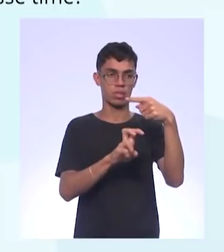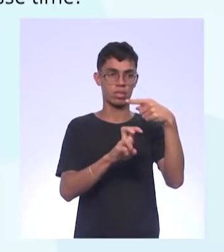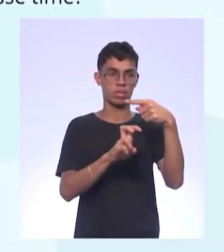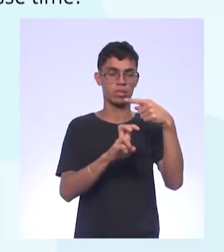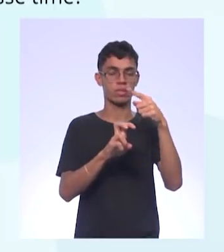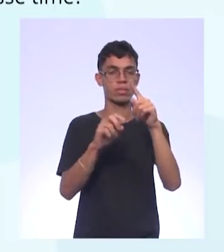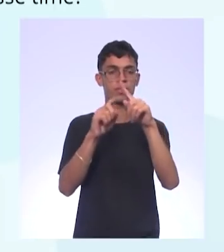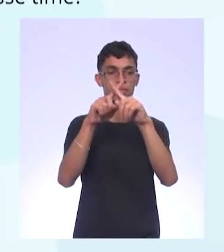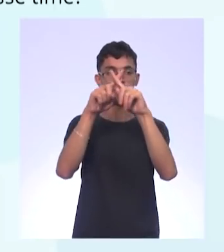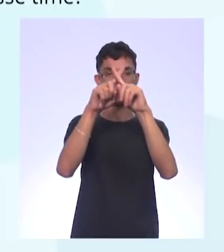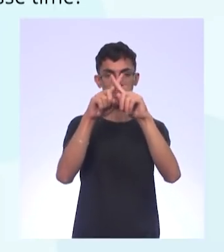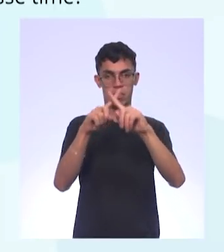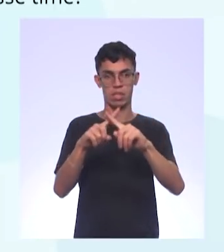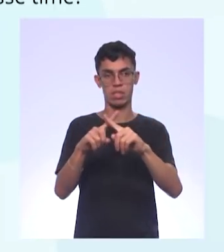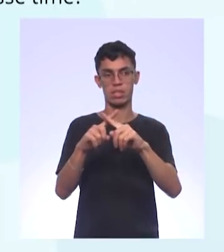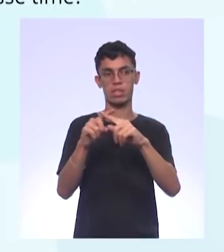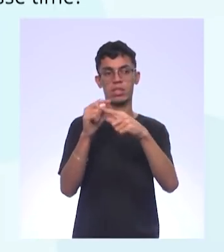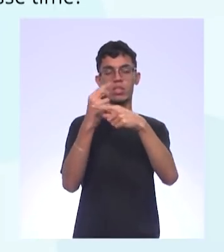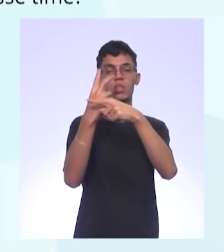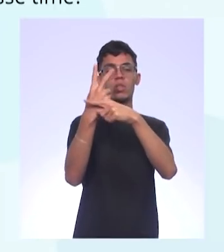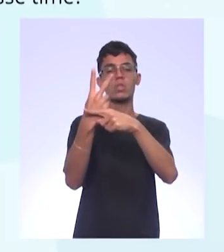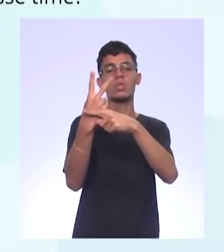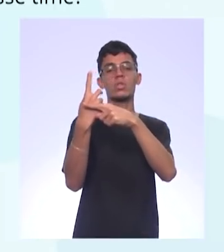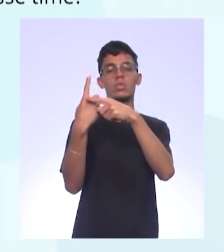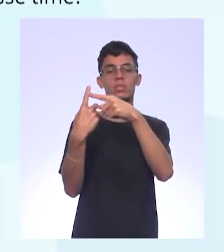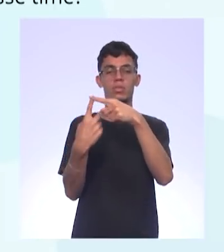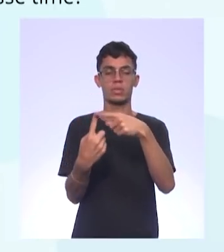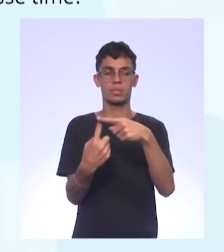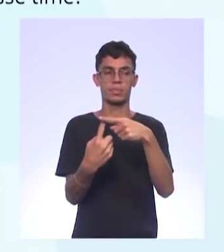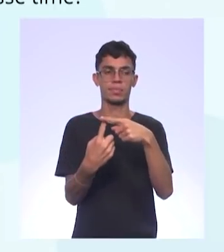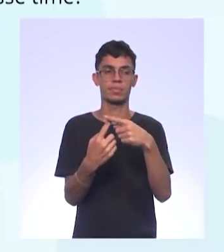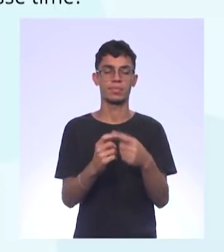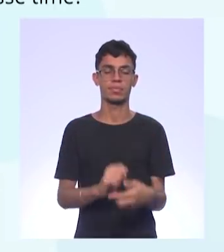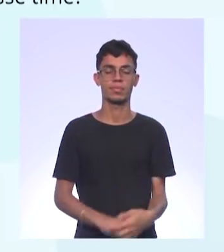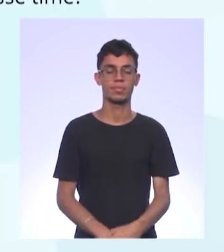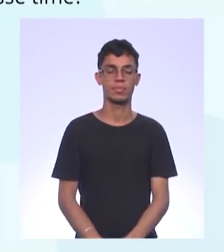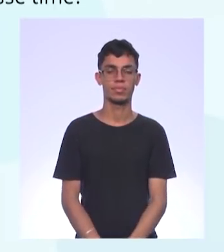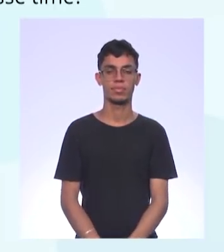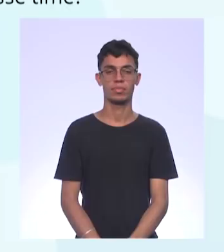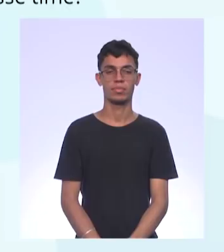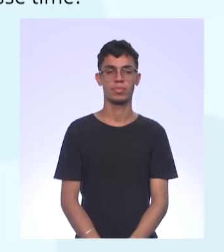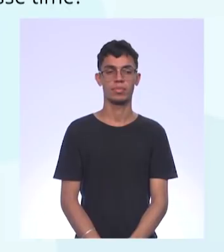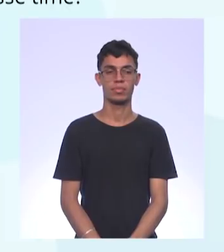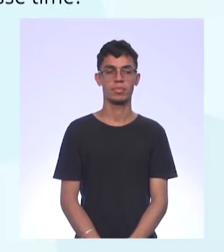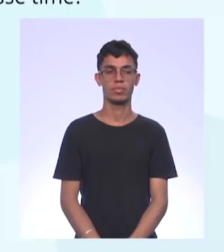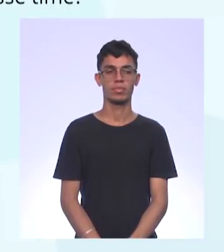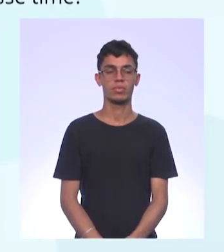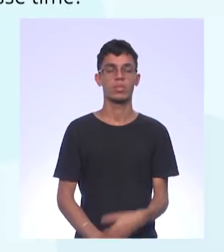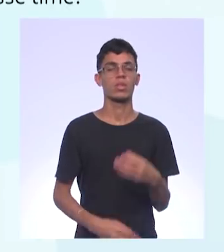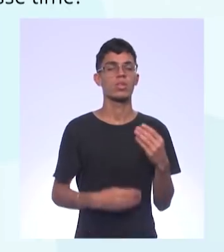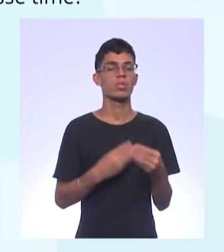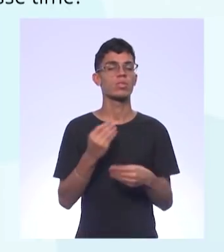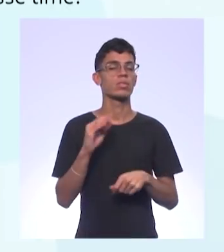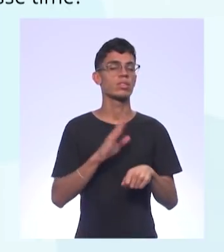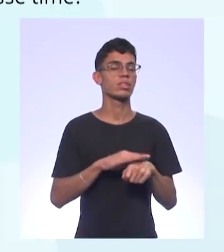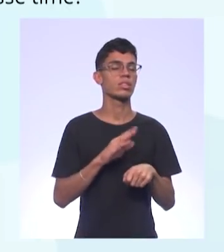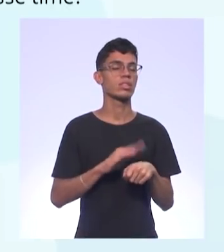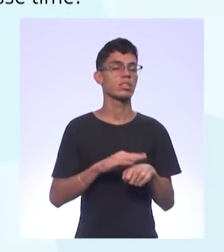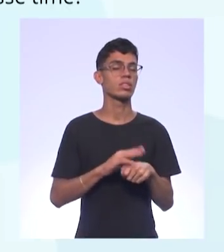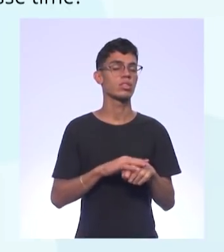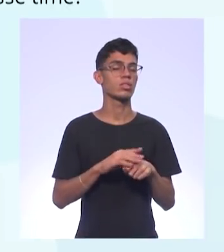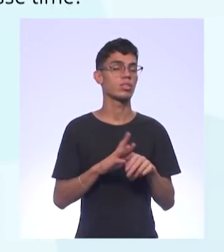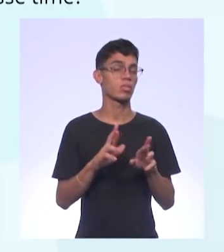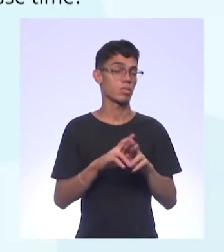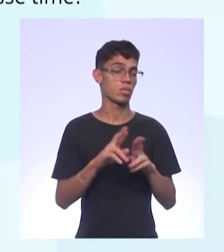troca divisão por vezes né EA inverte a fração a outra maneira que a gente poderia fazer era